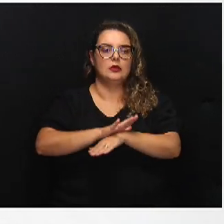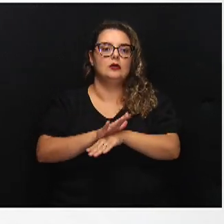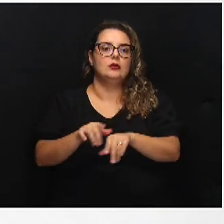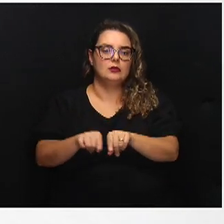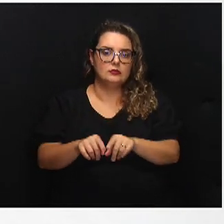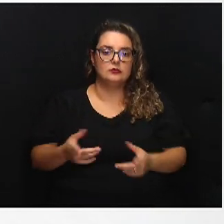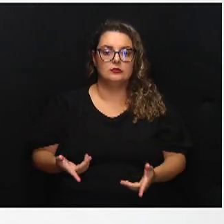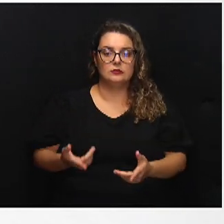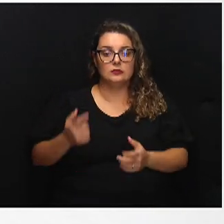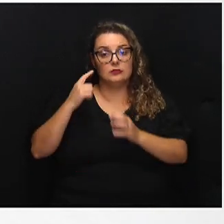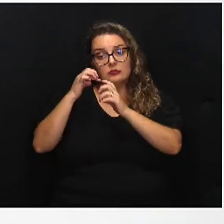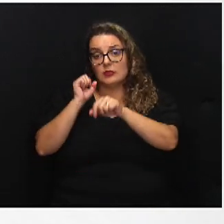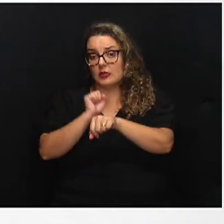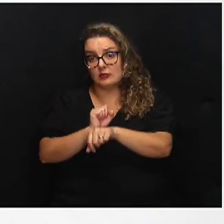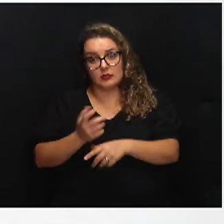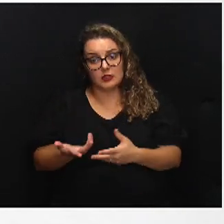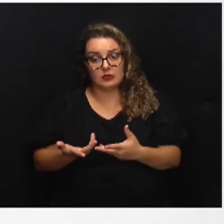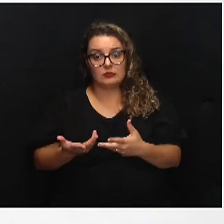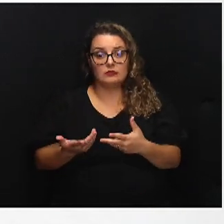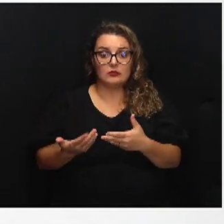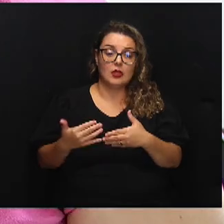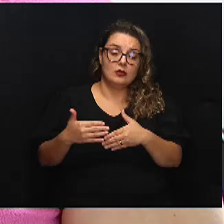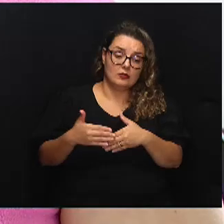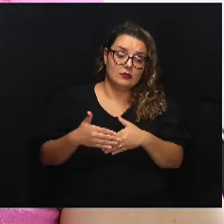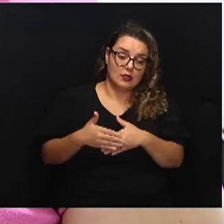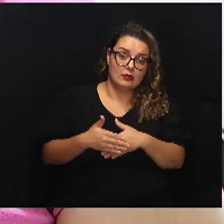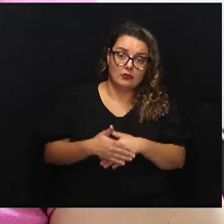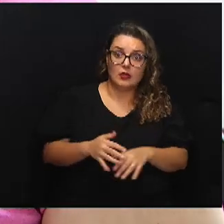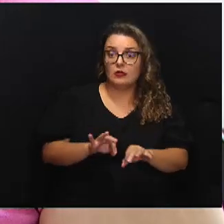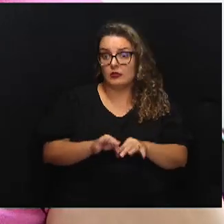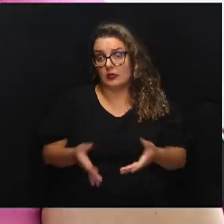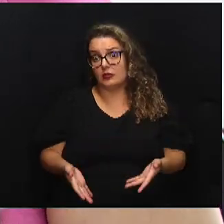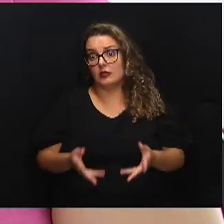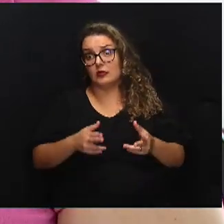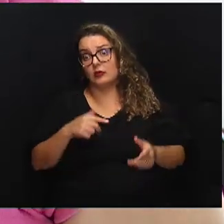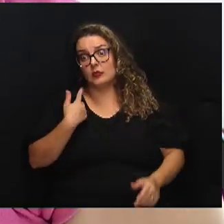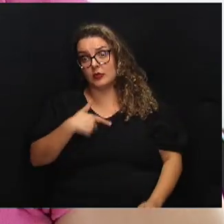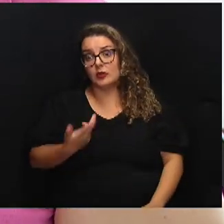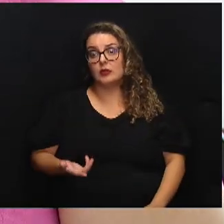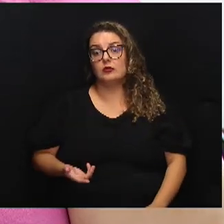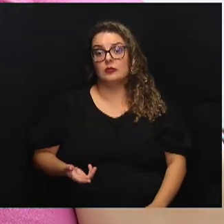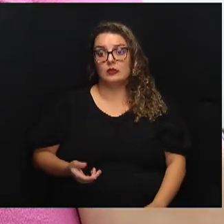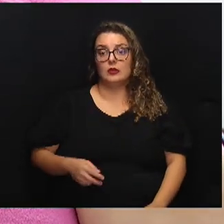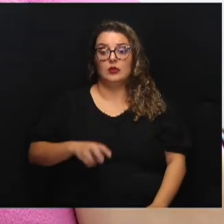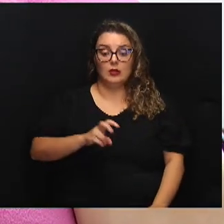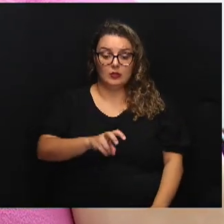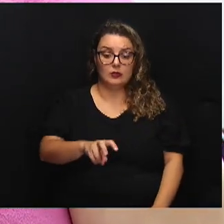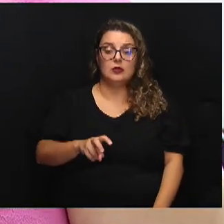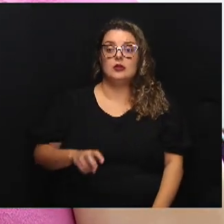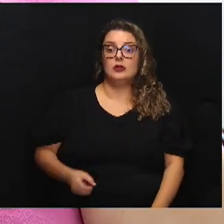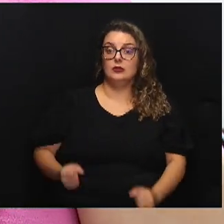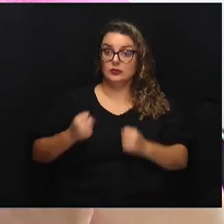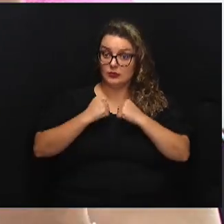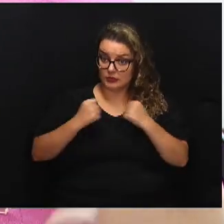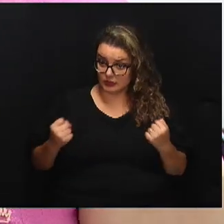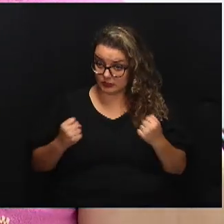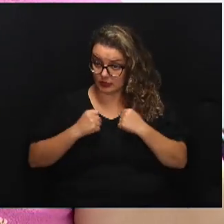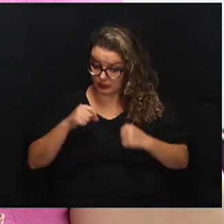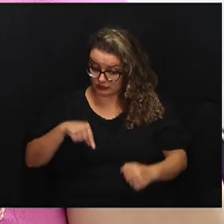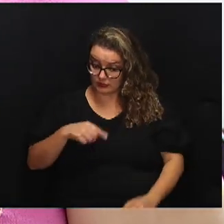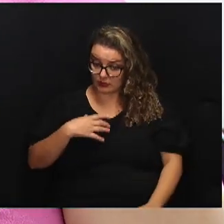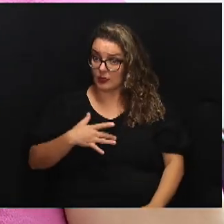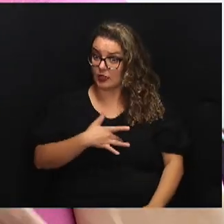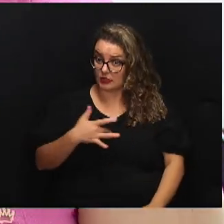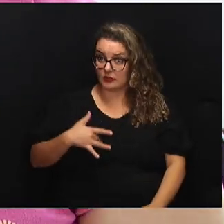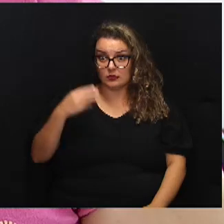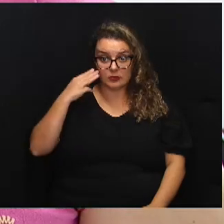cérebro parado, ele vai mesmo, né, definhando ali, assim como nós. Exercício físico também é muito importante para a saúde física, para a saúde